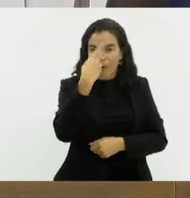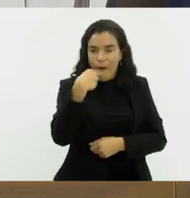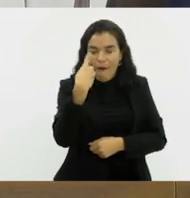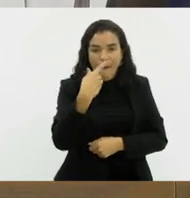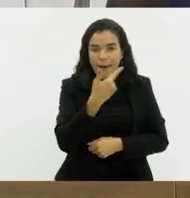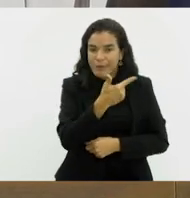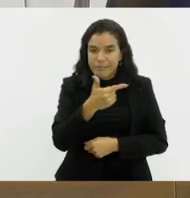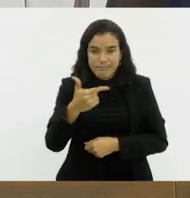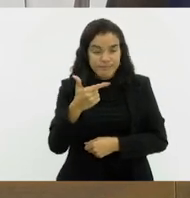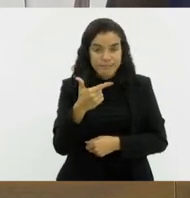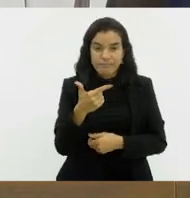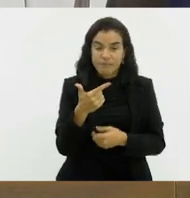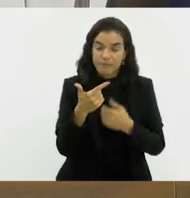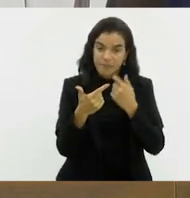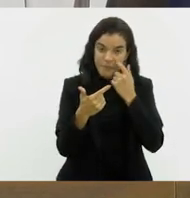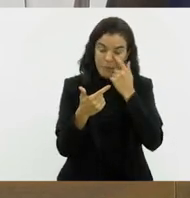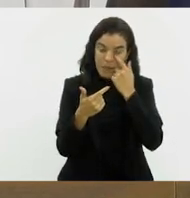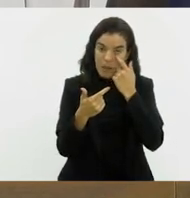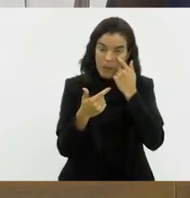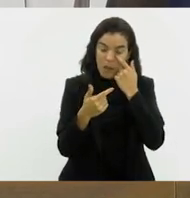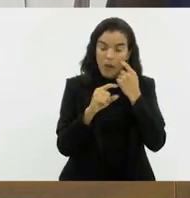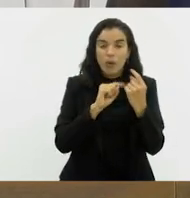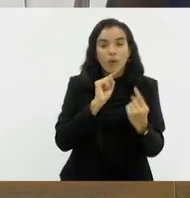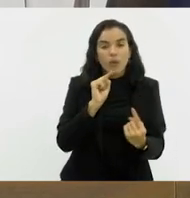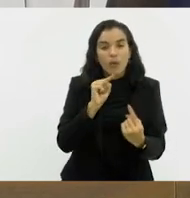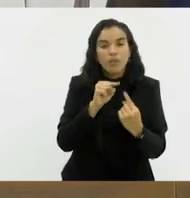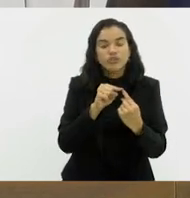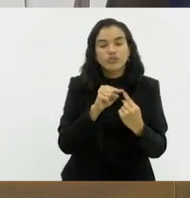laboratório para fins de